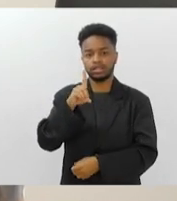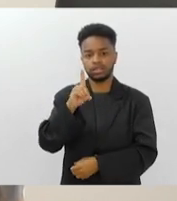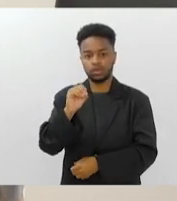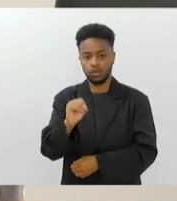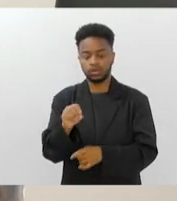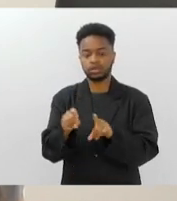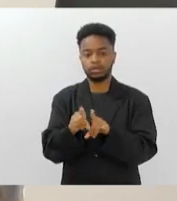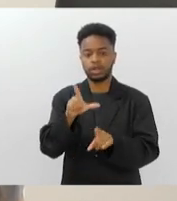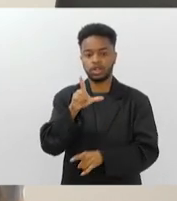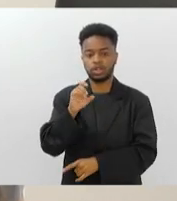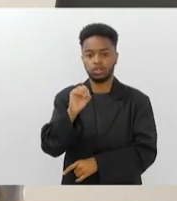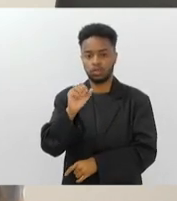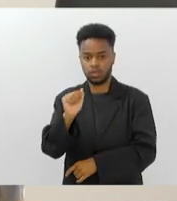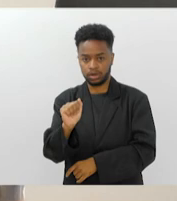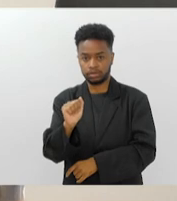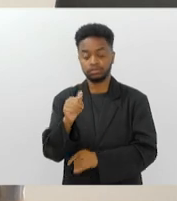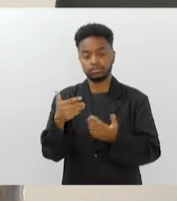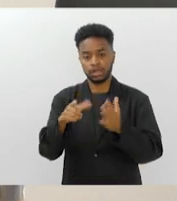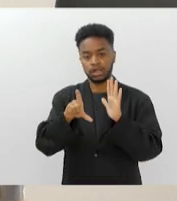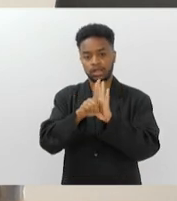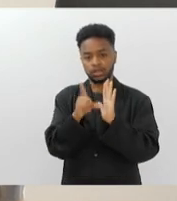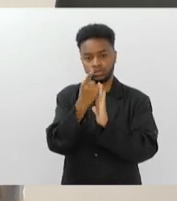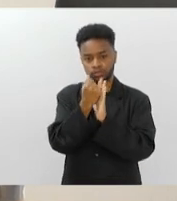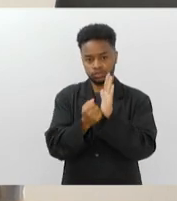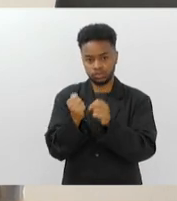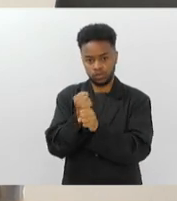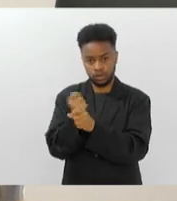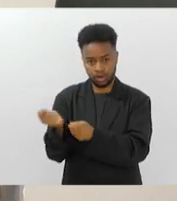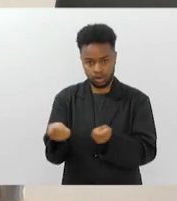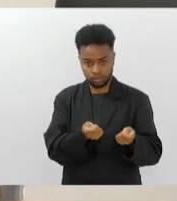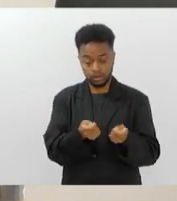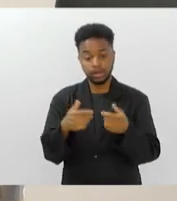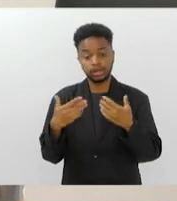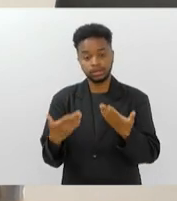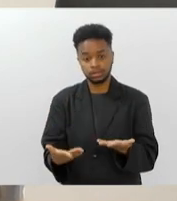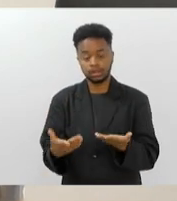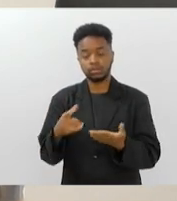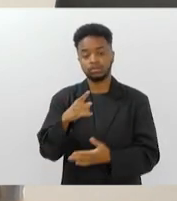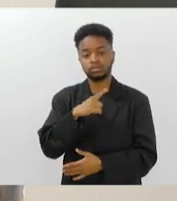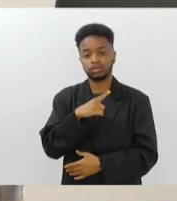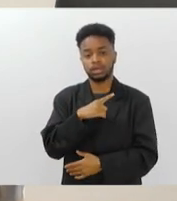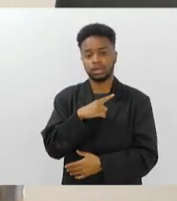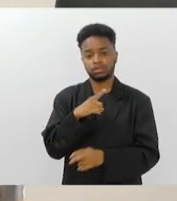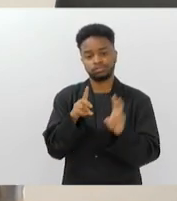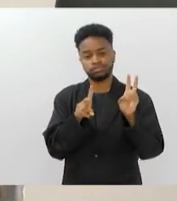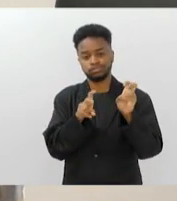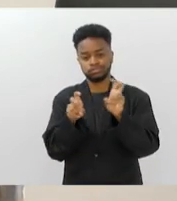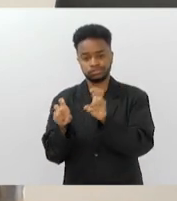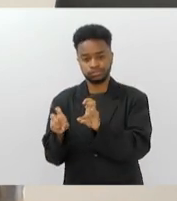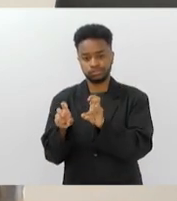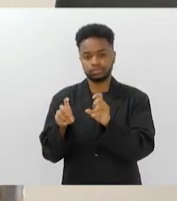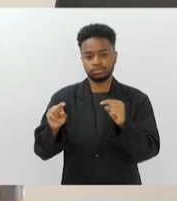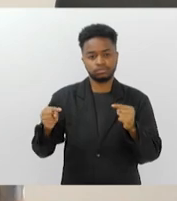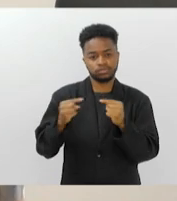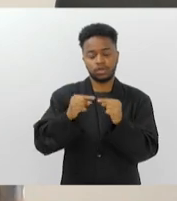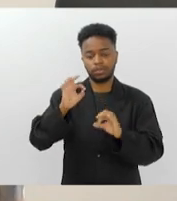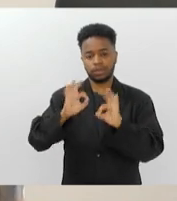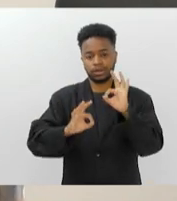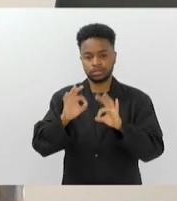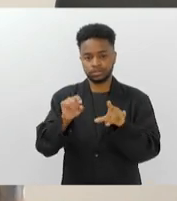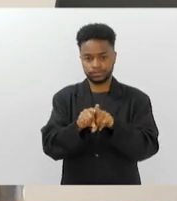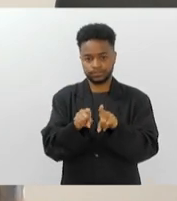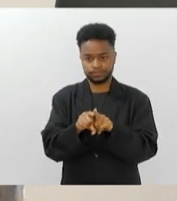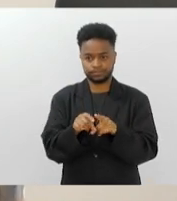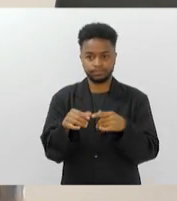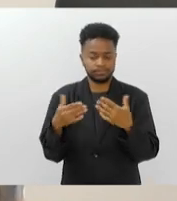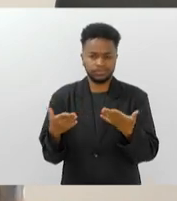Loa endeu Então vê essa questão então também do planejamento não